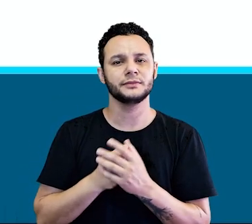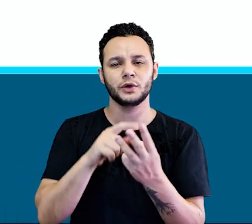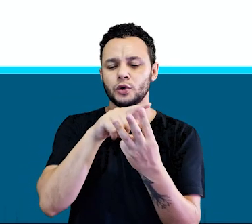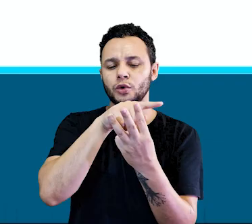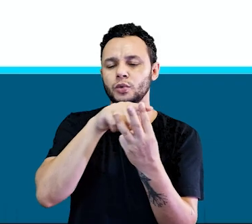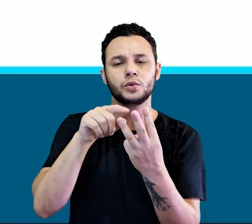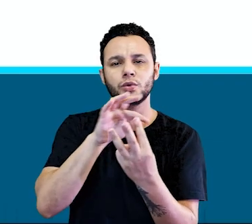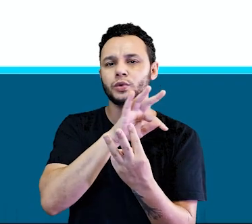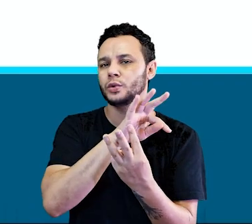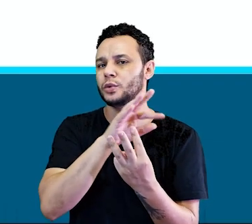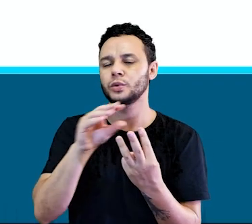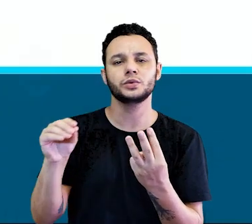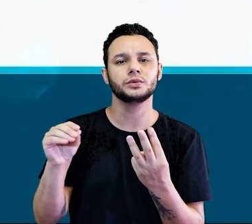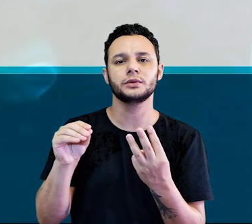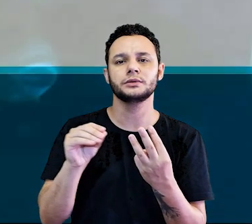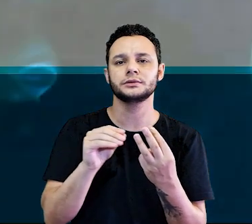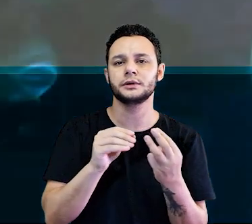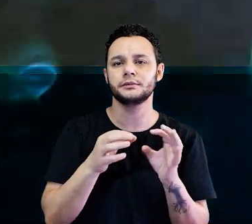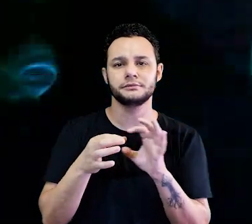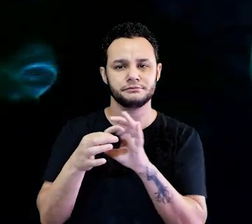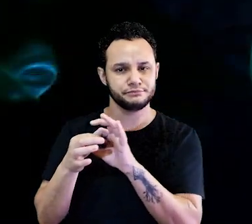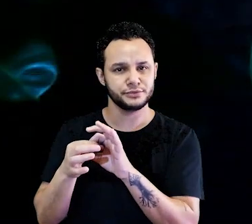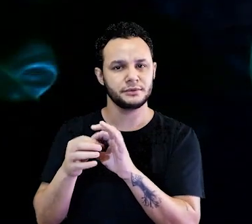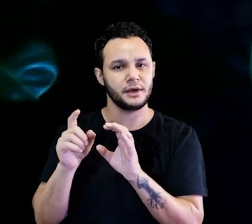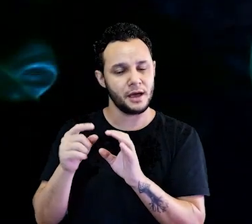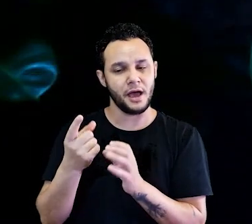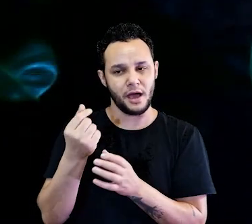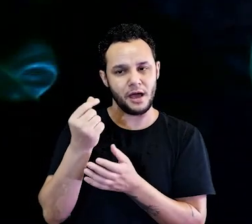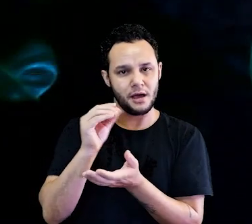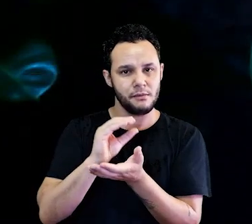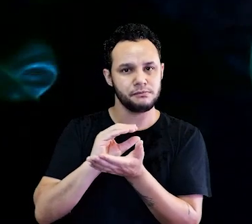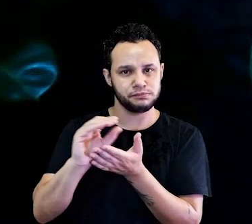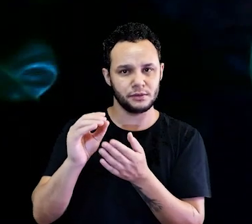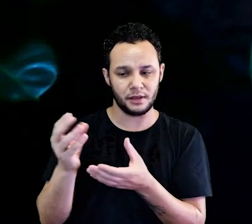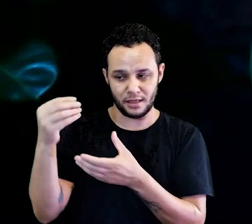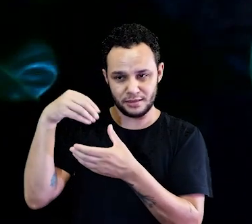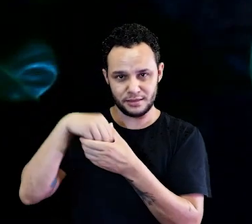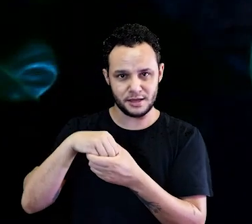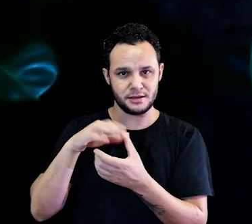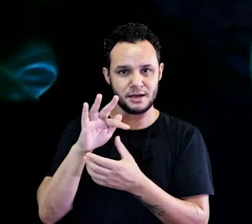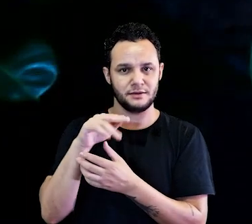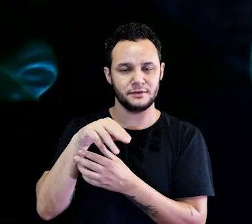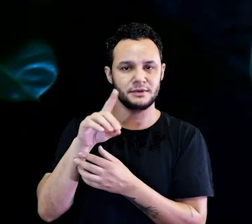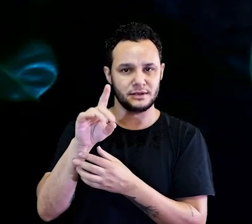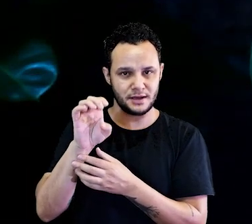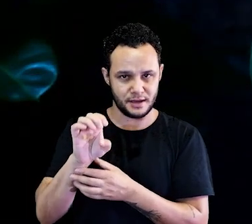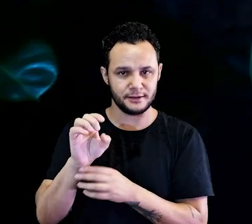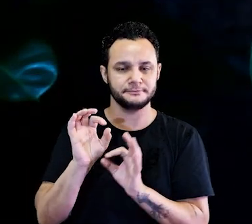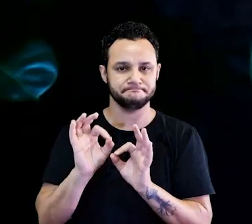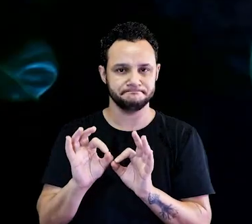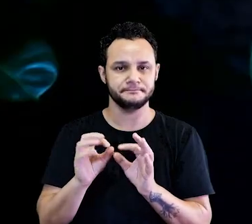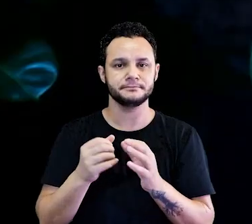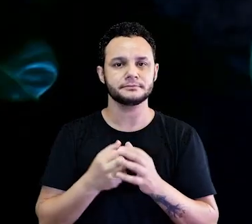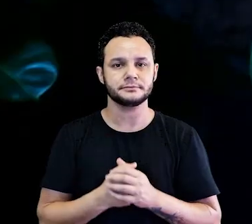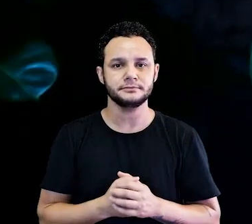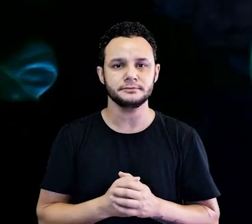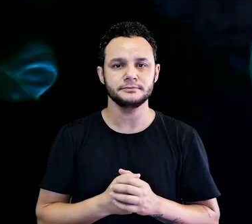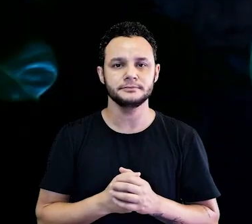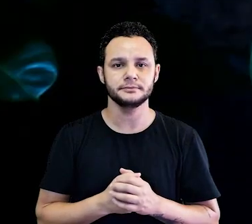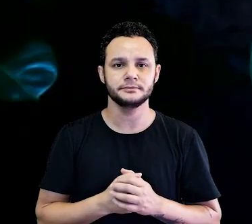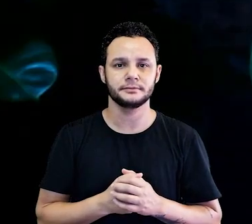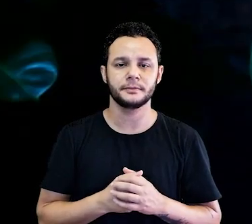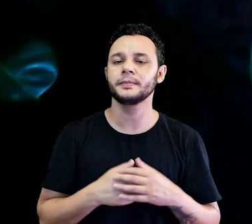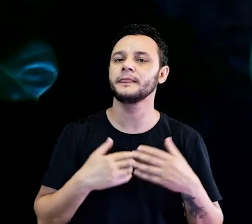acontece? Todos esses PDDs estão relacionados àqueles fundos de recurso lá, né? A gente está falando sobre quem gerencia isso